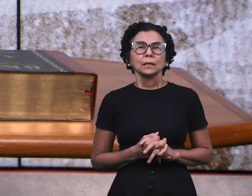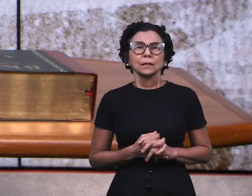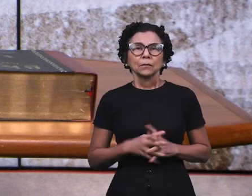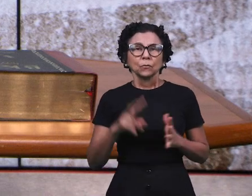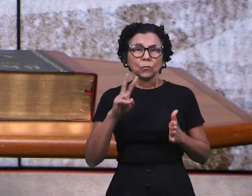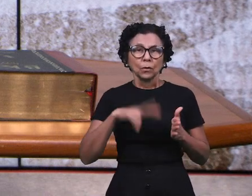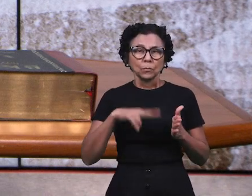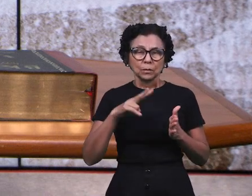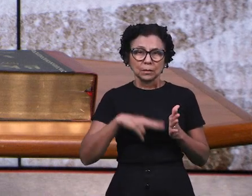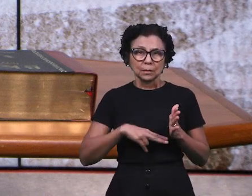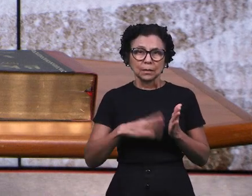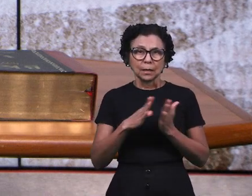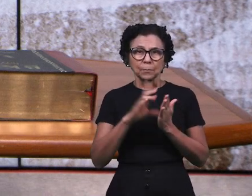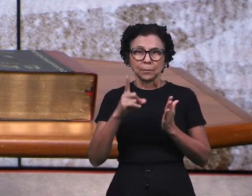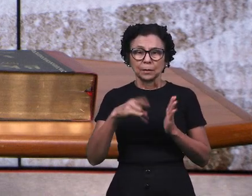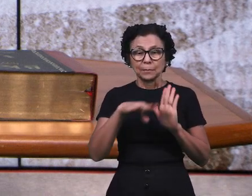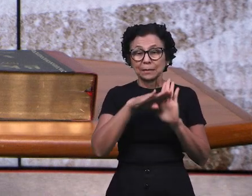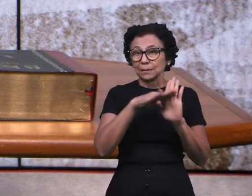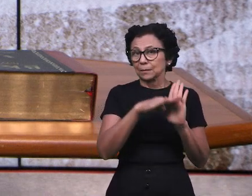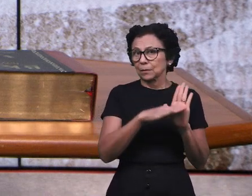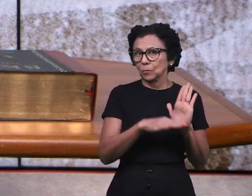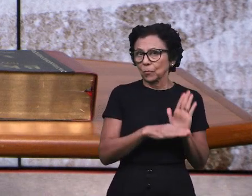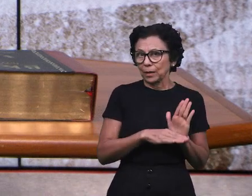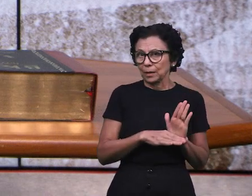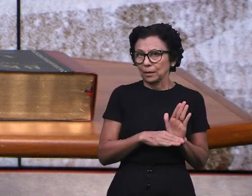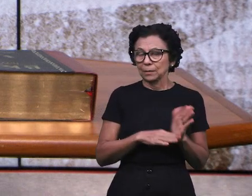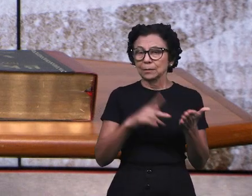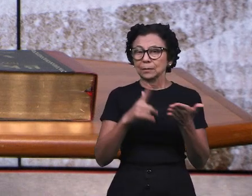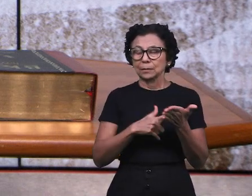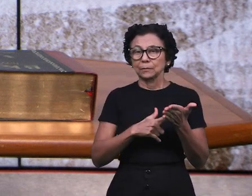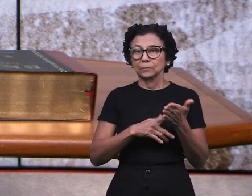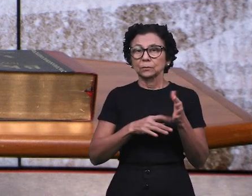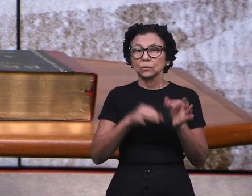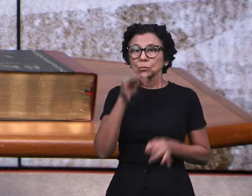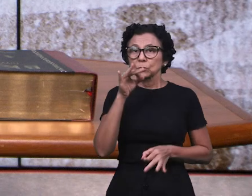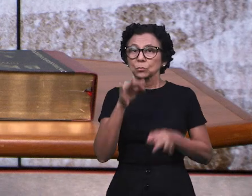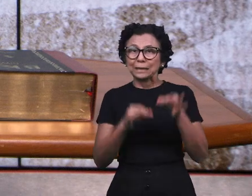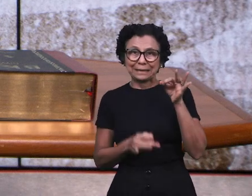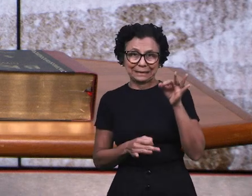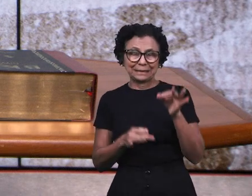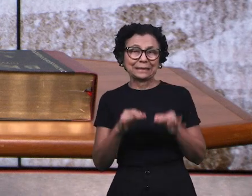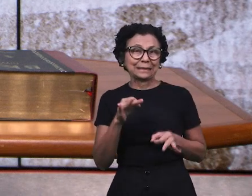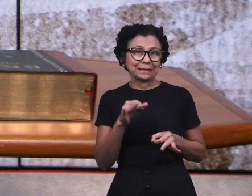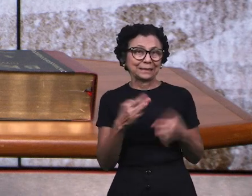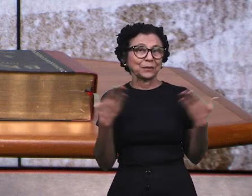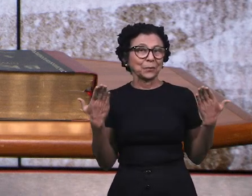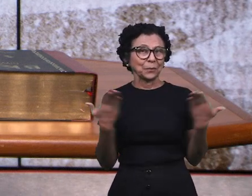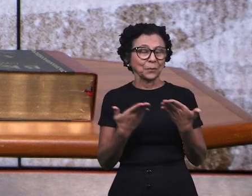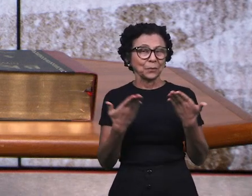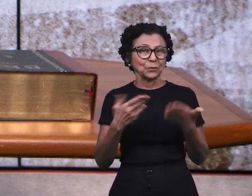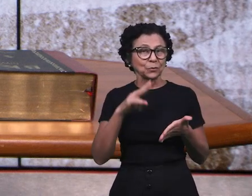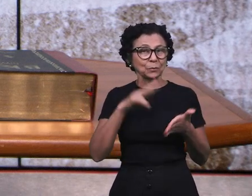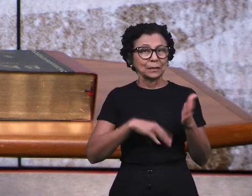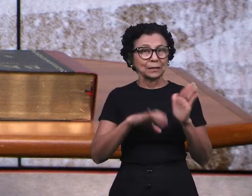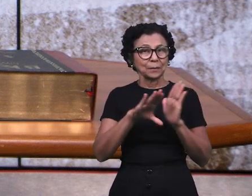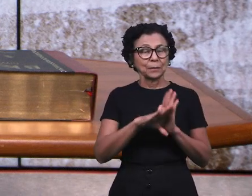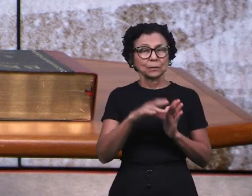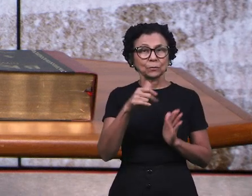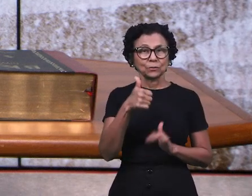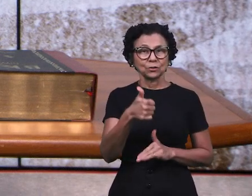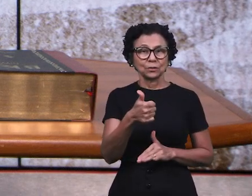leitura sequencial, estamos no livro de Juízes, e hoje nós vamos ler o